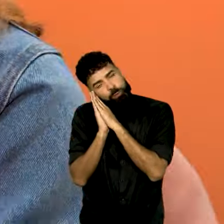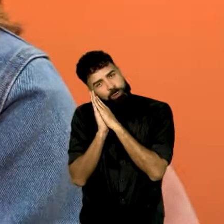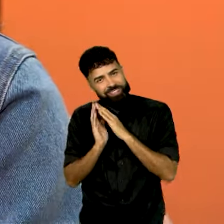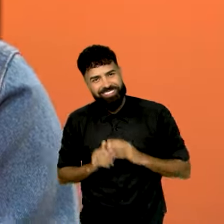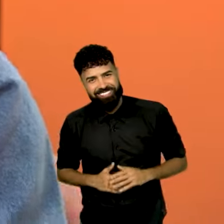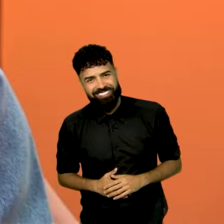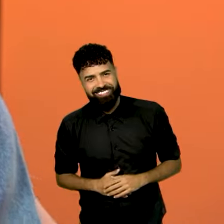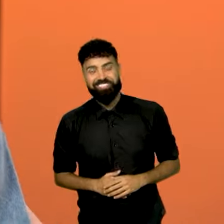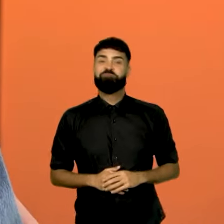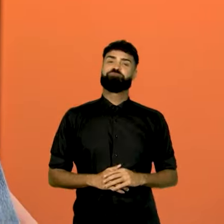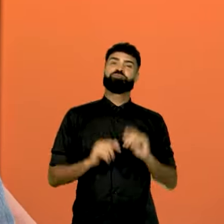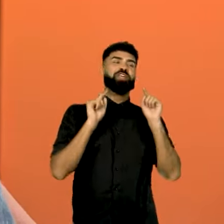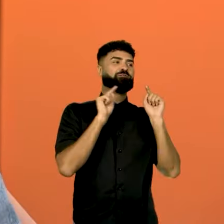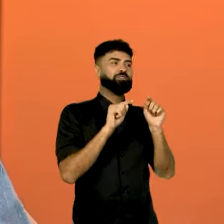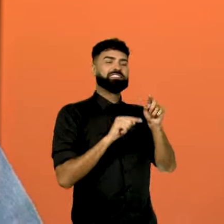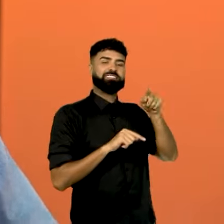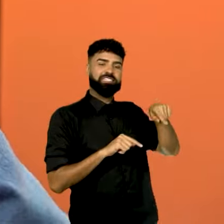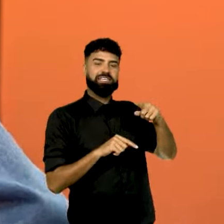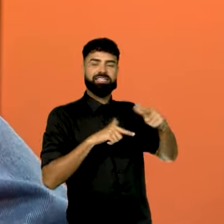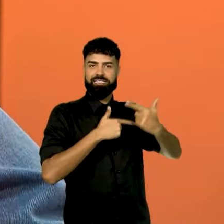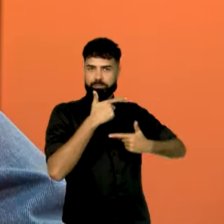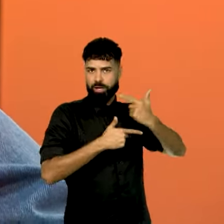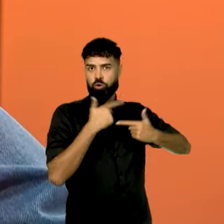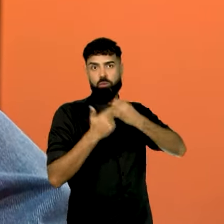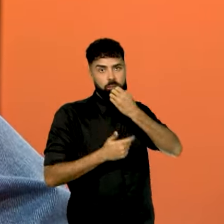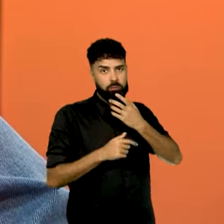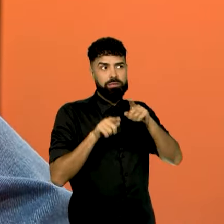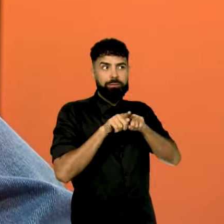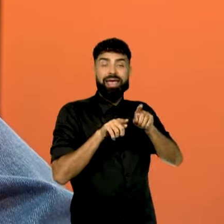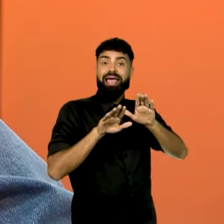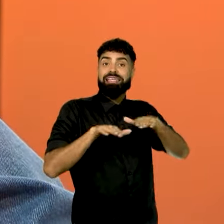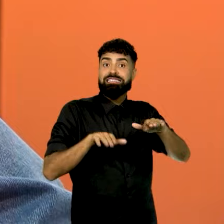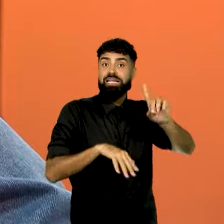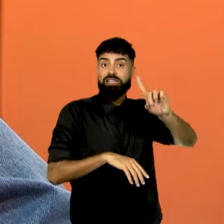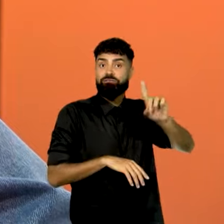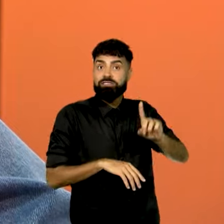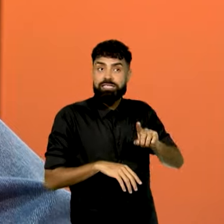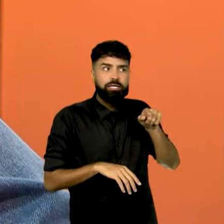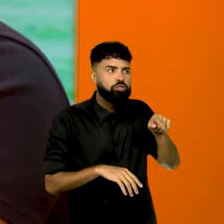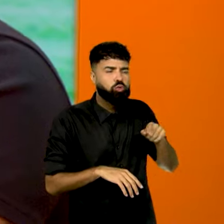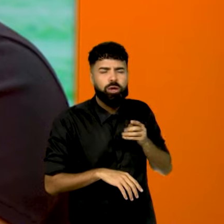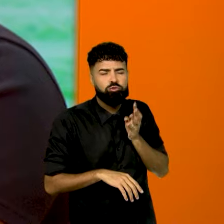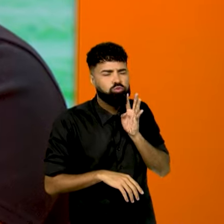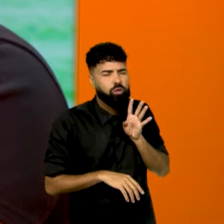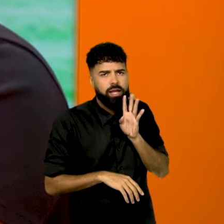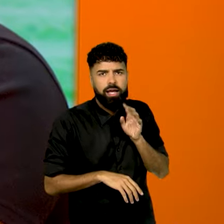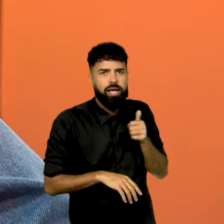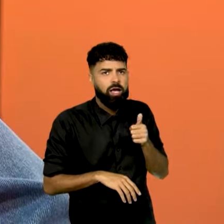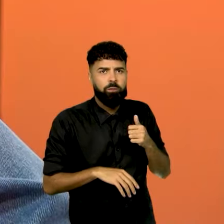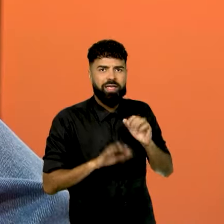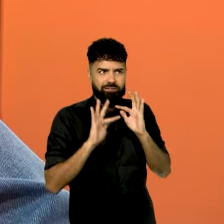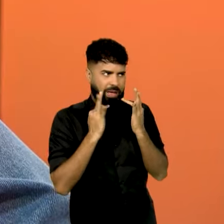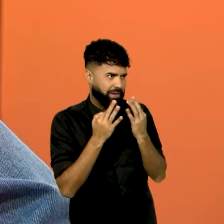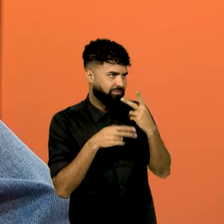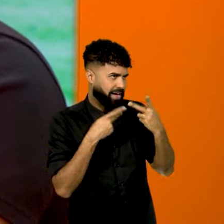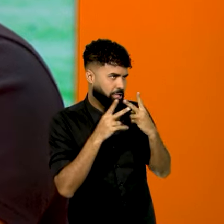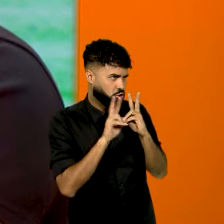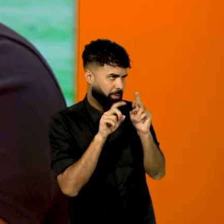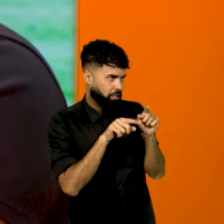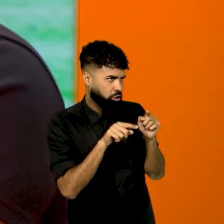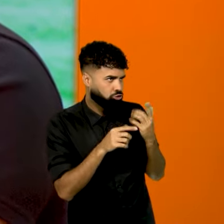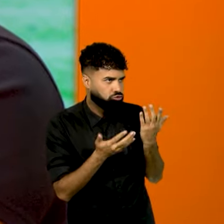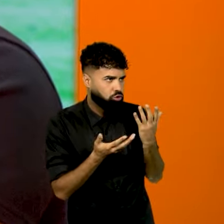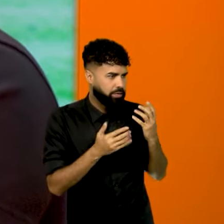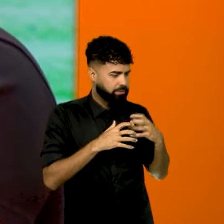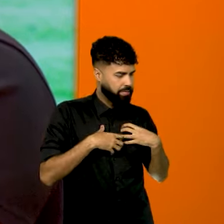Agora, vocês têm um trabalho muito legal com crianças com deficiência, né? Isso eu acho muito legal. Os pais dão retorno para vocês sobre isso?